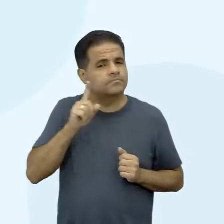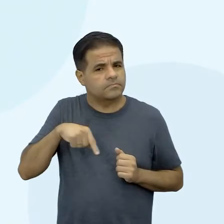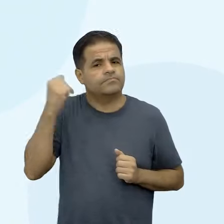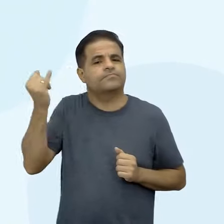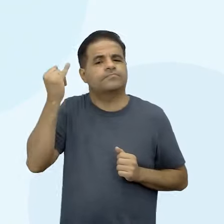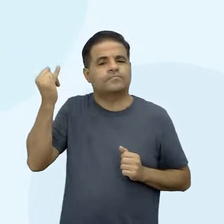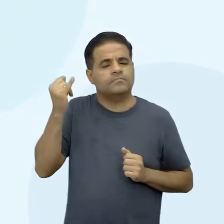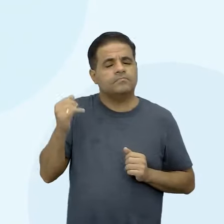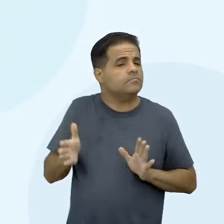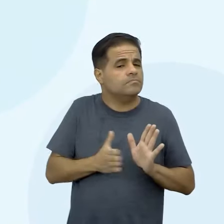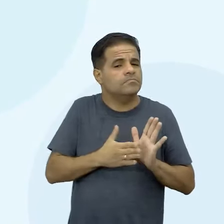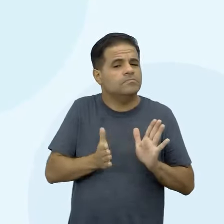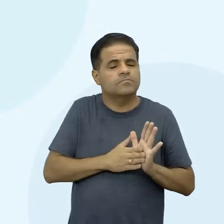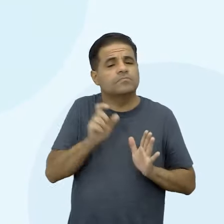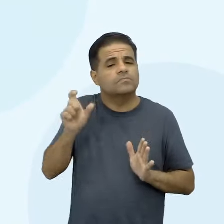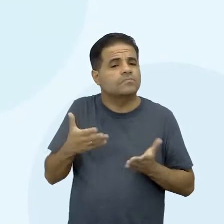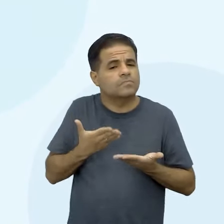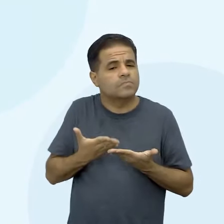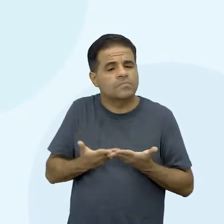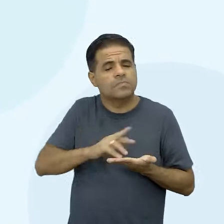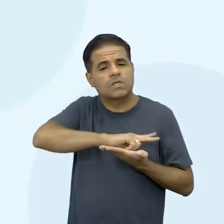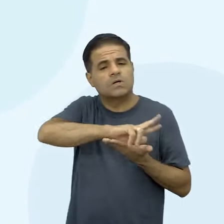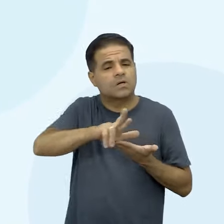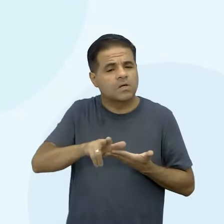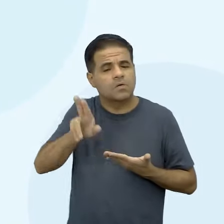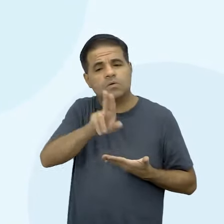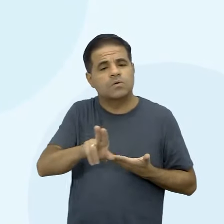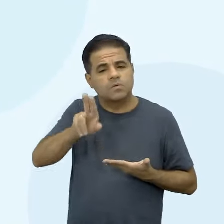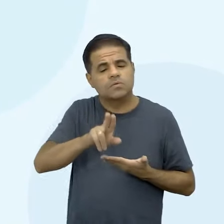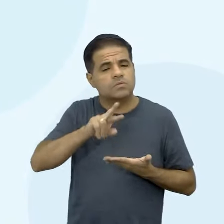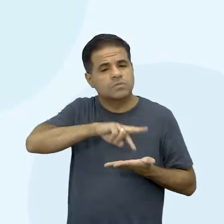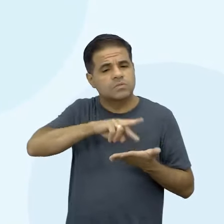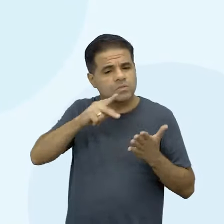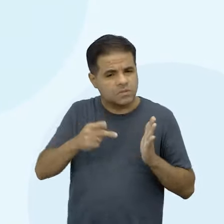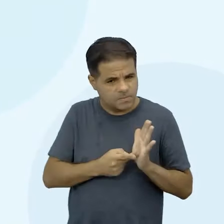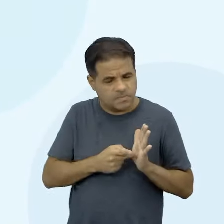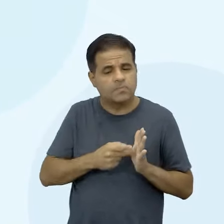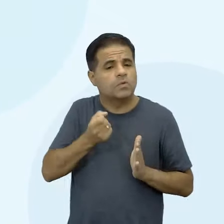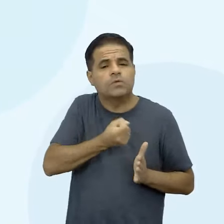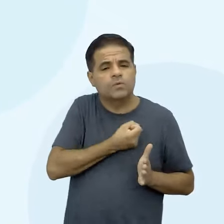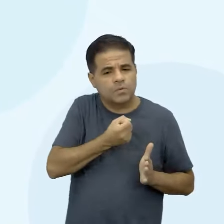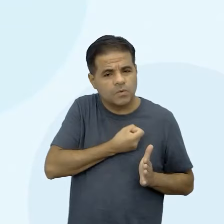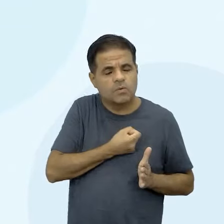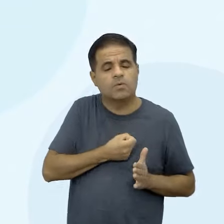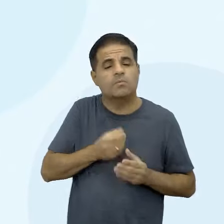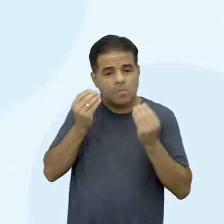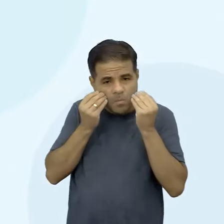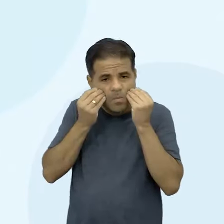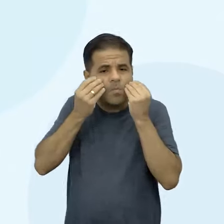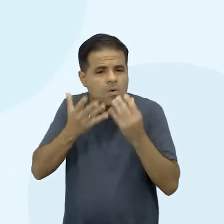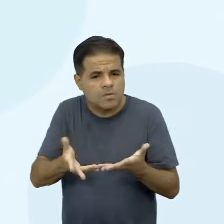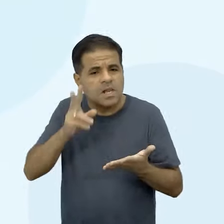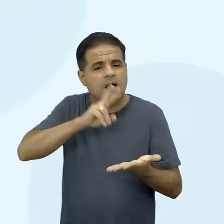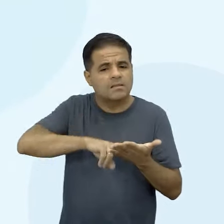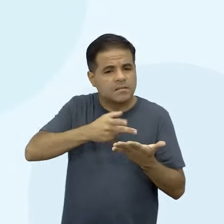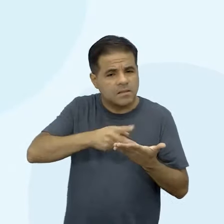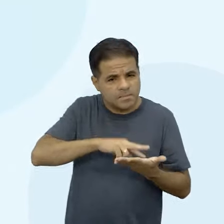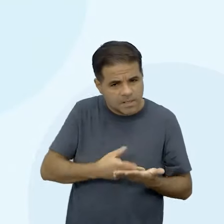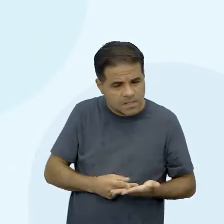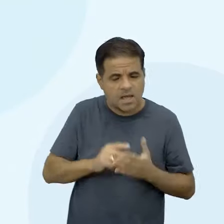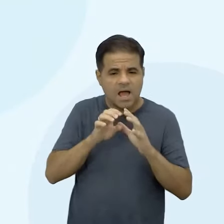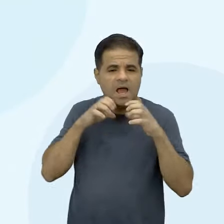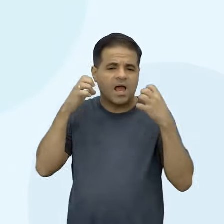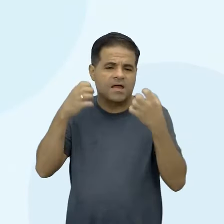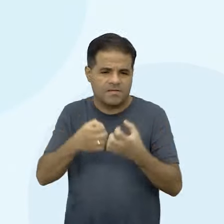Importam propõe o estudo de diferentes usos e significados dos números para expressar e interpretar eventos